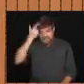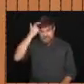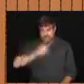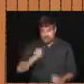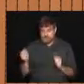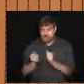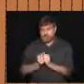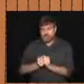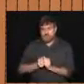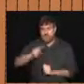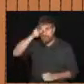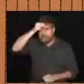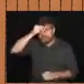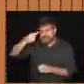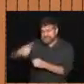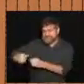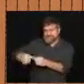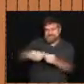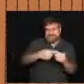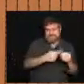vários prefeitos,